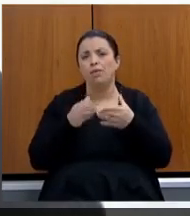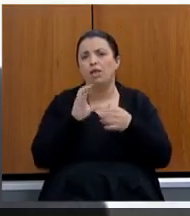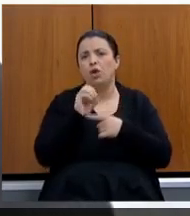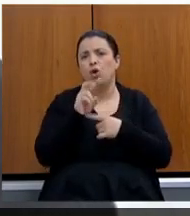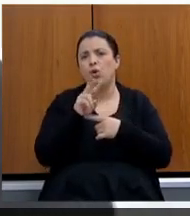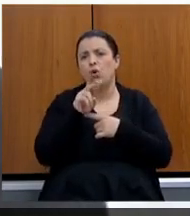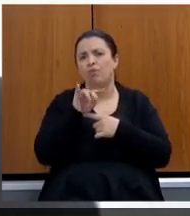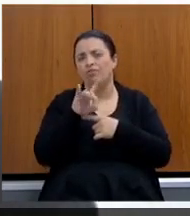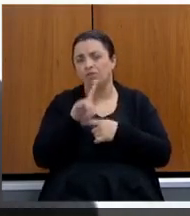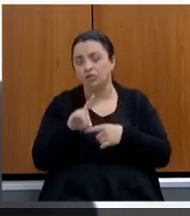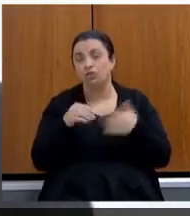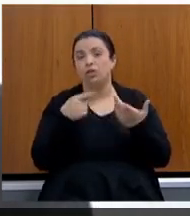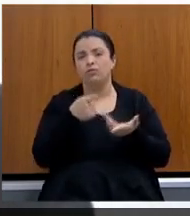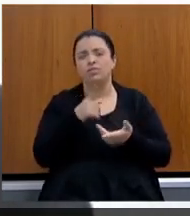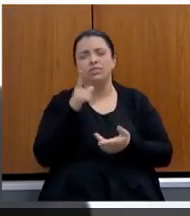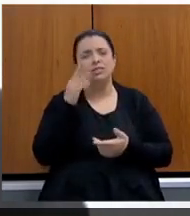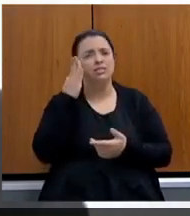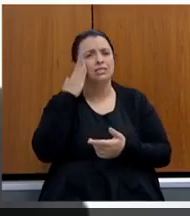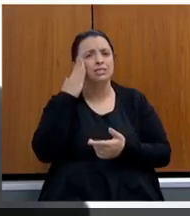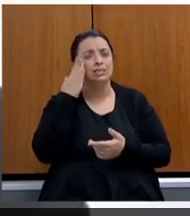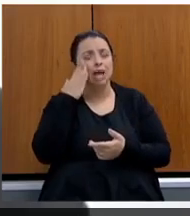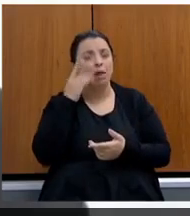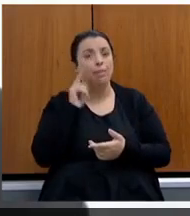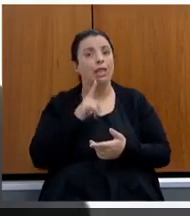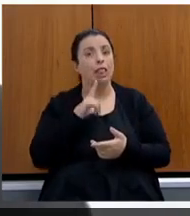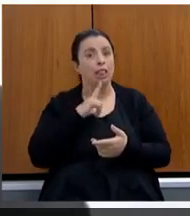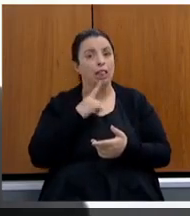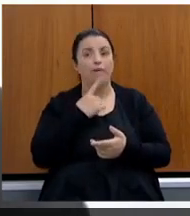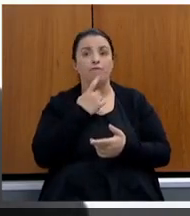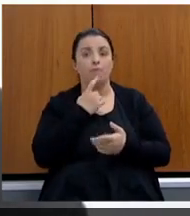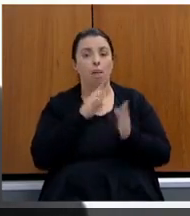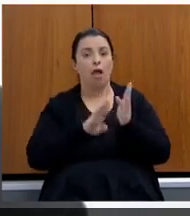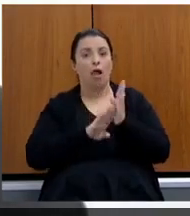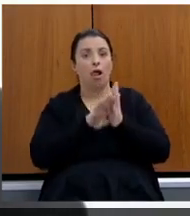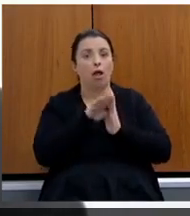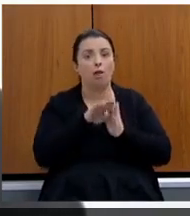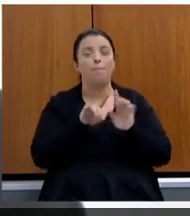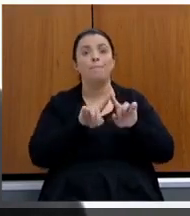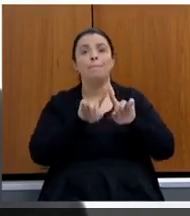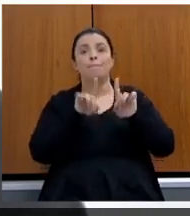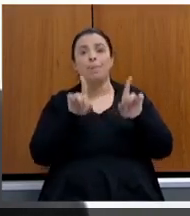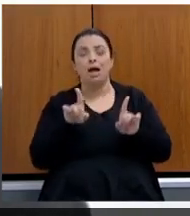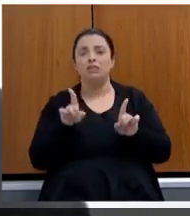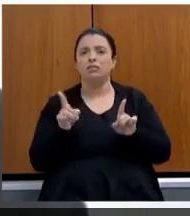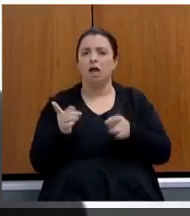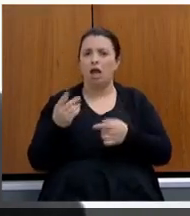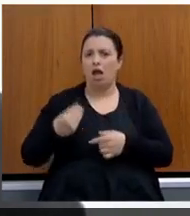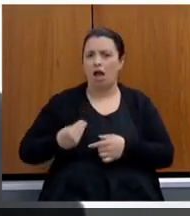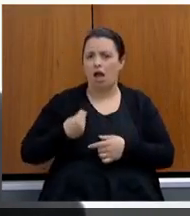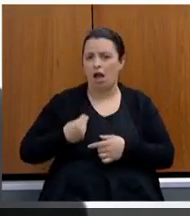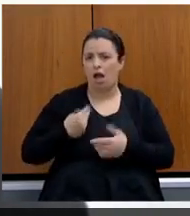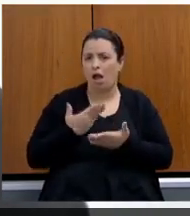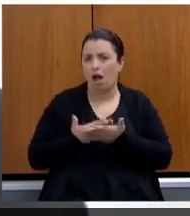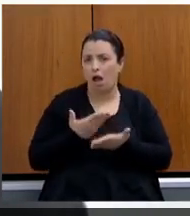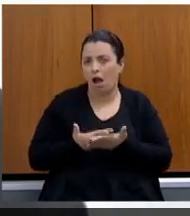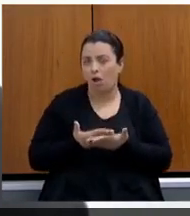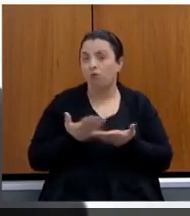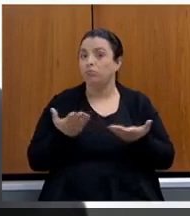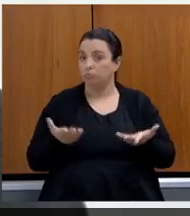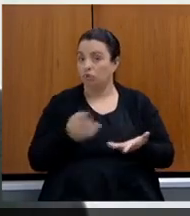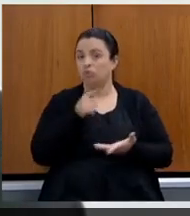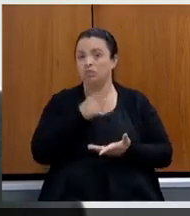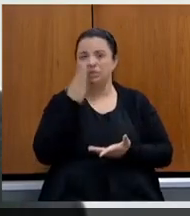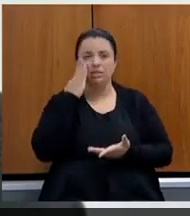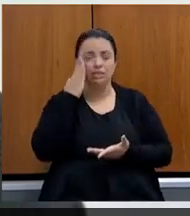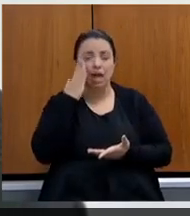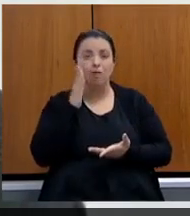possibilidade de mesmo e onda vermelha tá retornando às aulas estão fato está sendo discutido hoje no